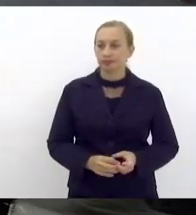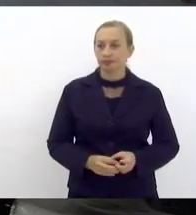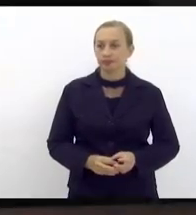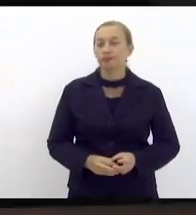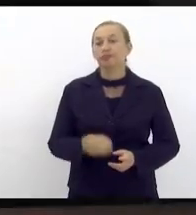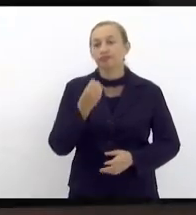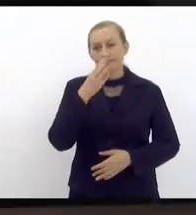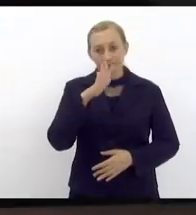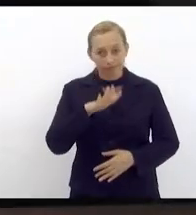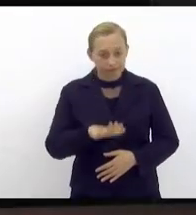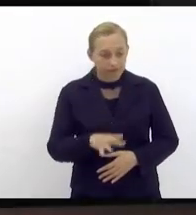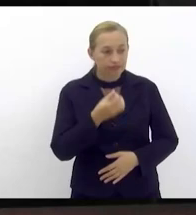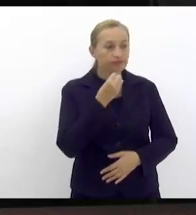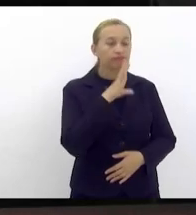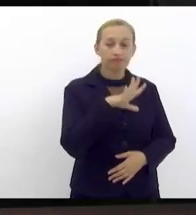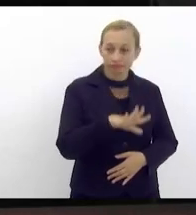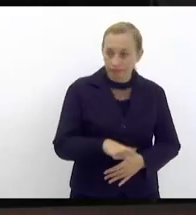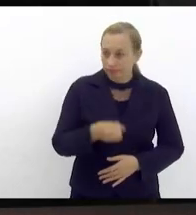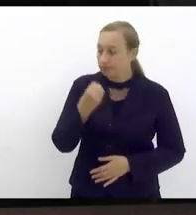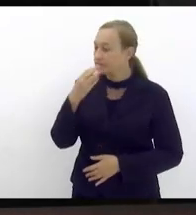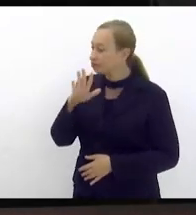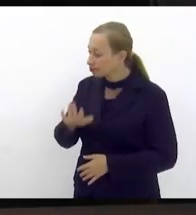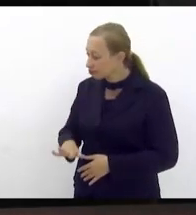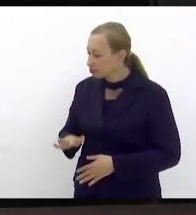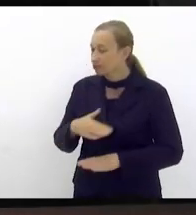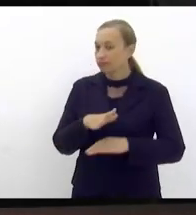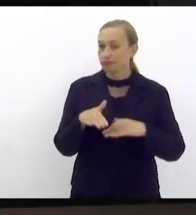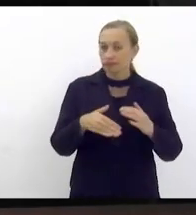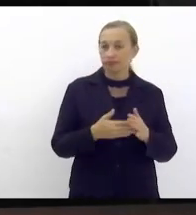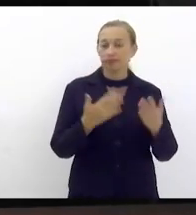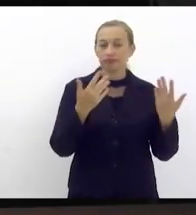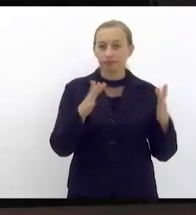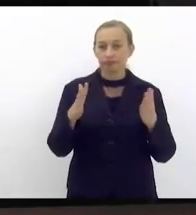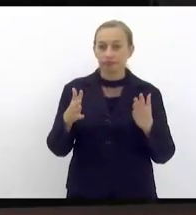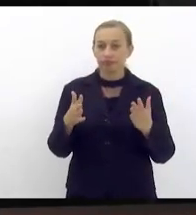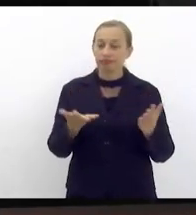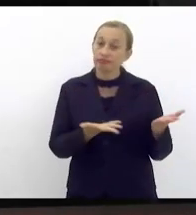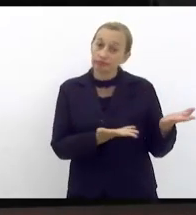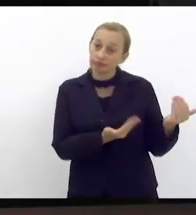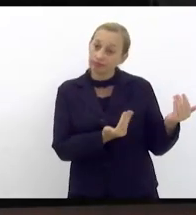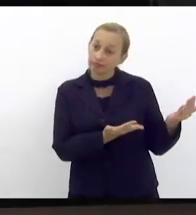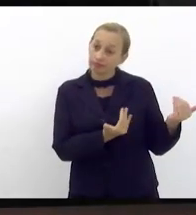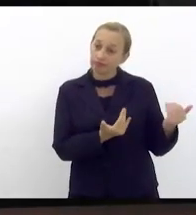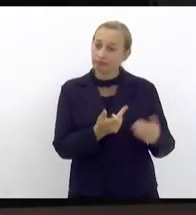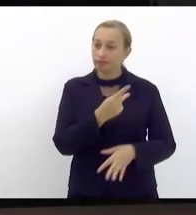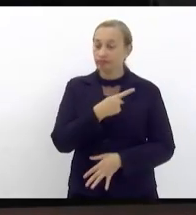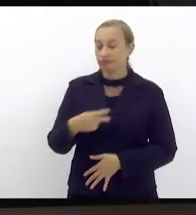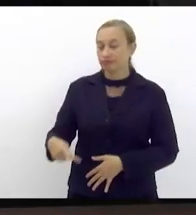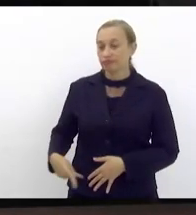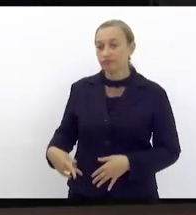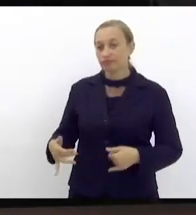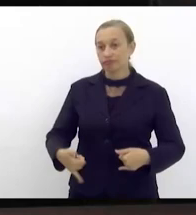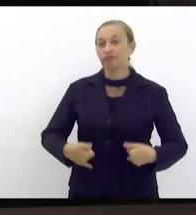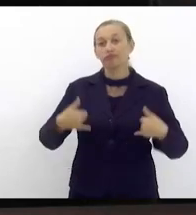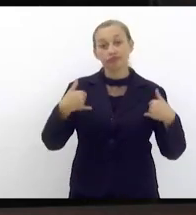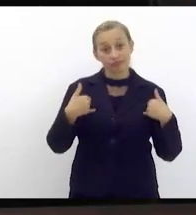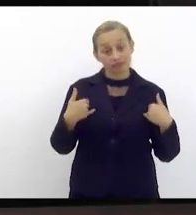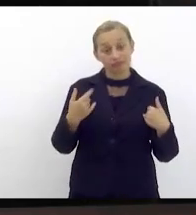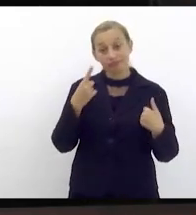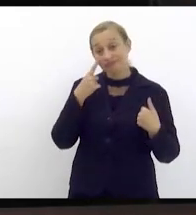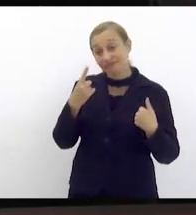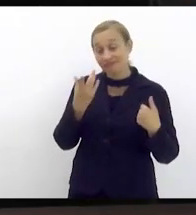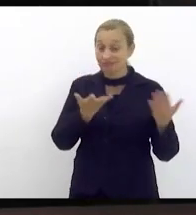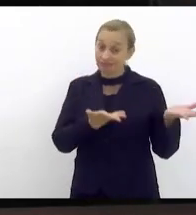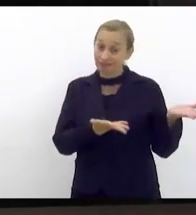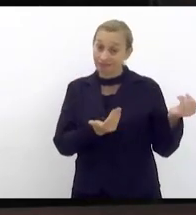Boa tarde Boa tarde a todos meu saudar a nobre jovem Presidente uma honra meu presidente tão